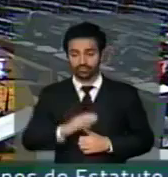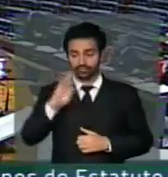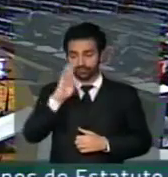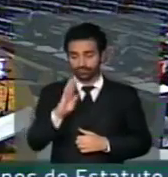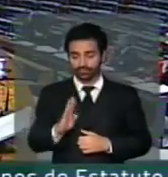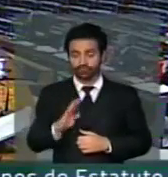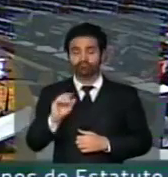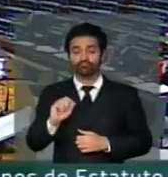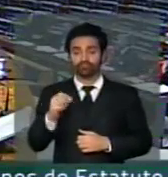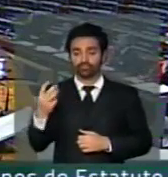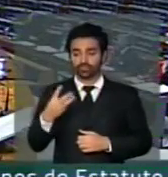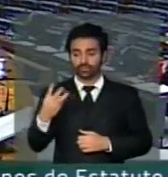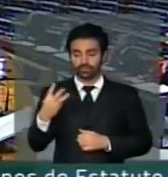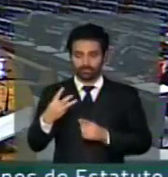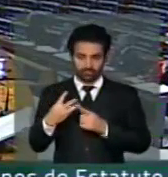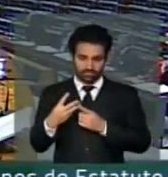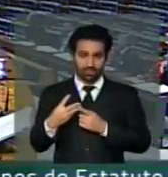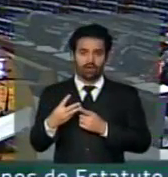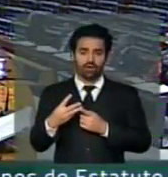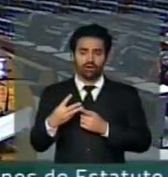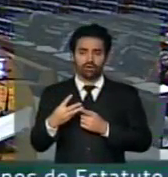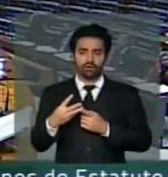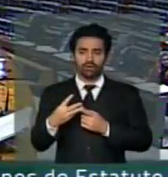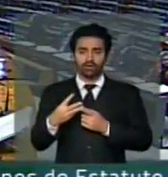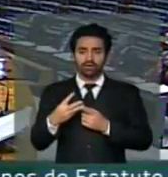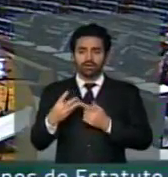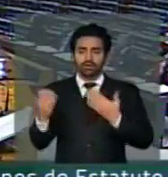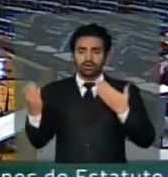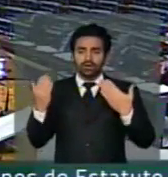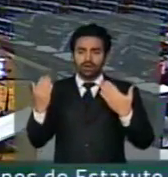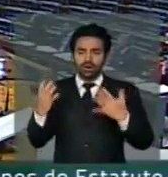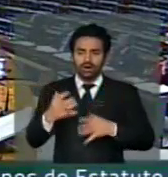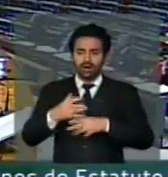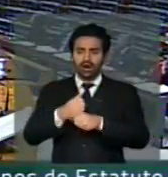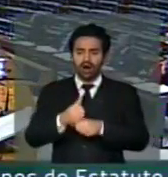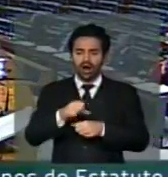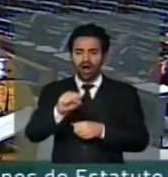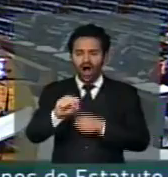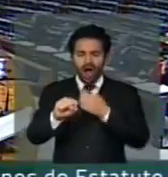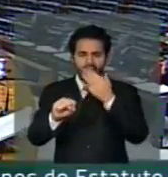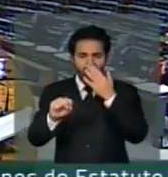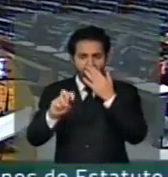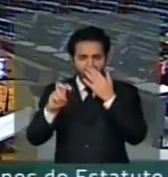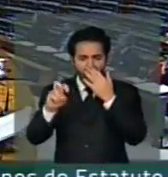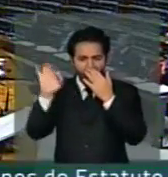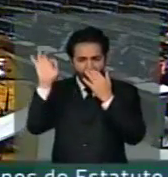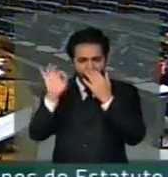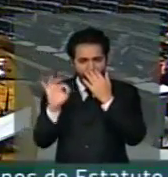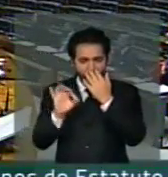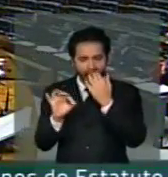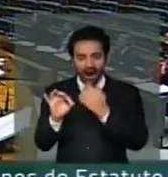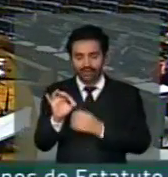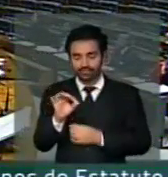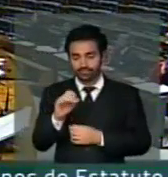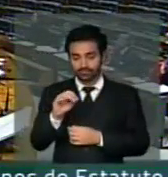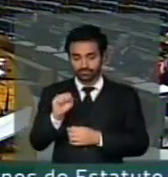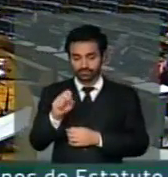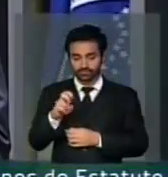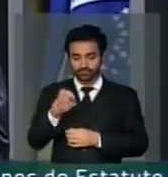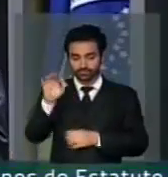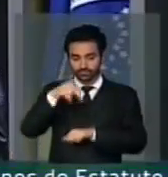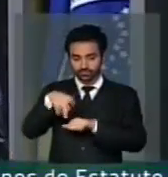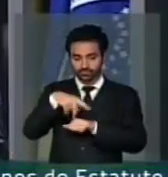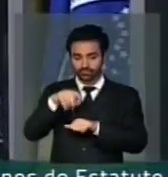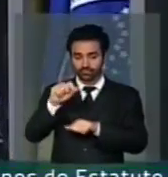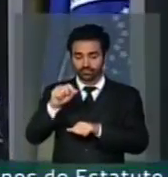ocupa o 3º lugar em relação a 85 países no ranking de mortes de adolescentes de 15